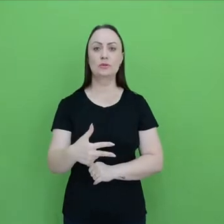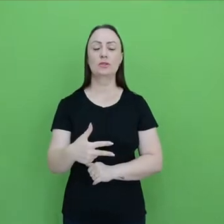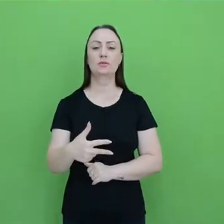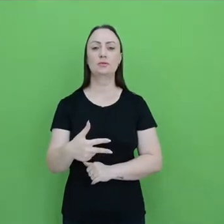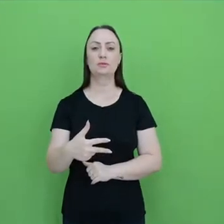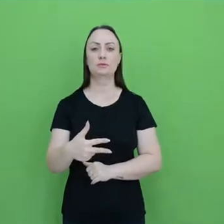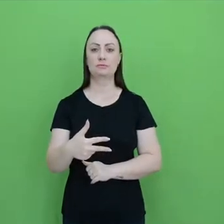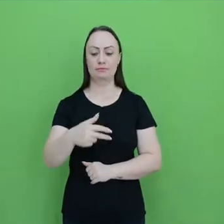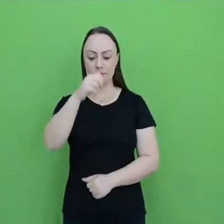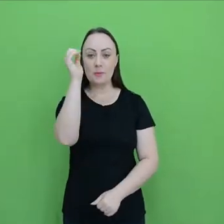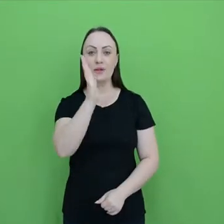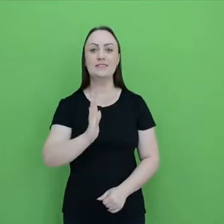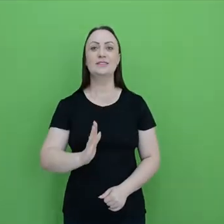Portugal.